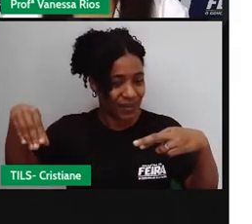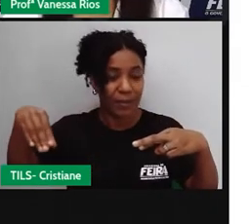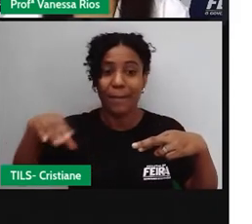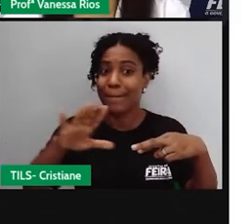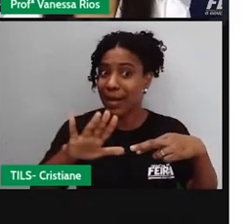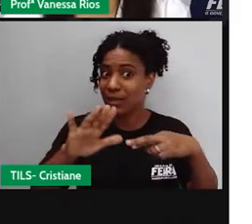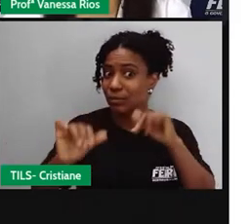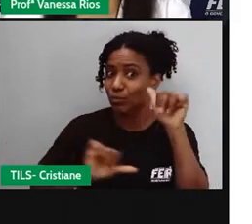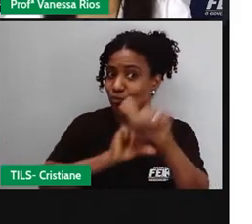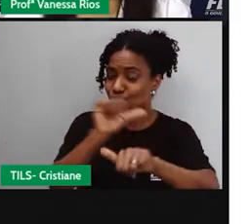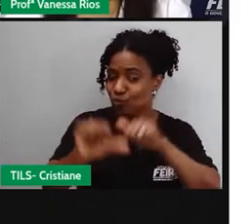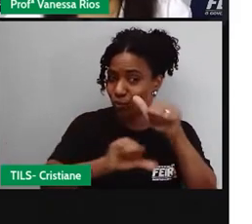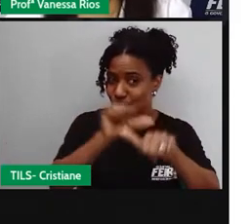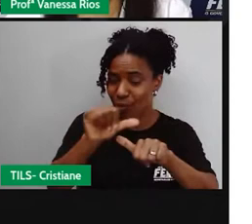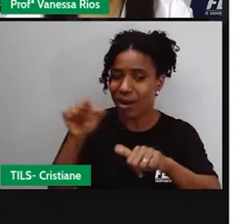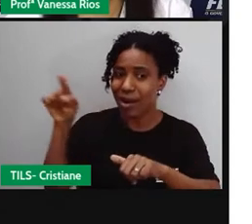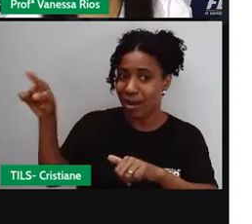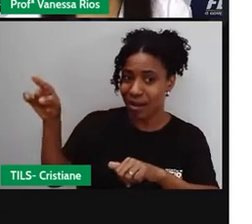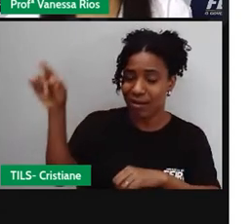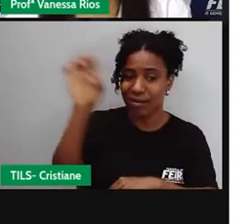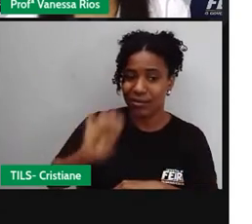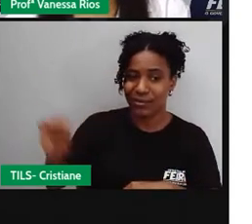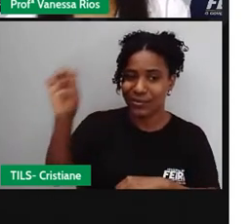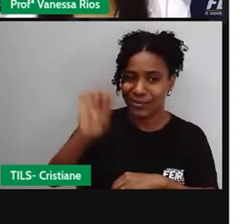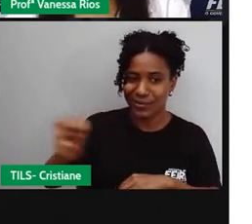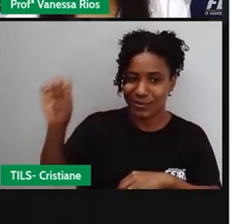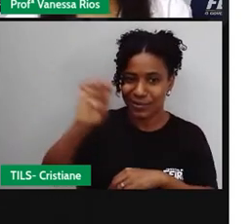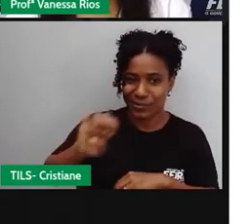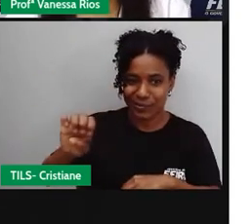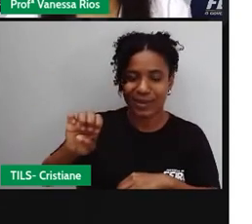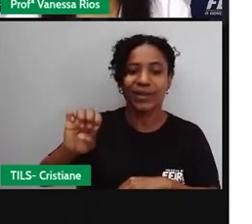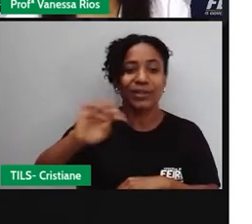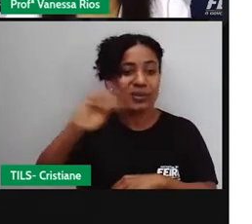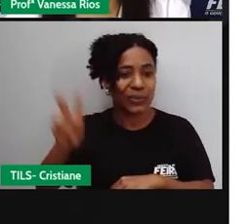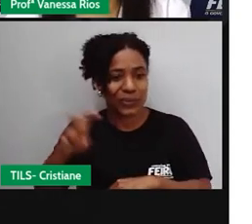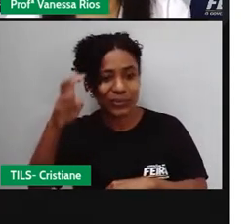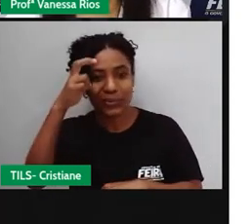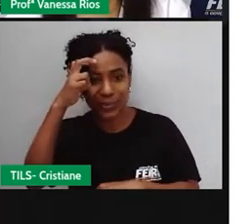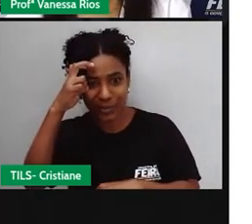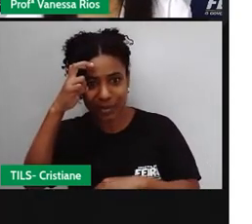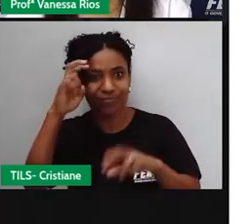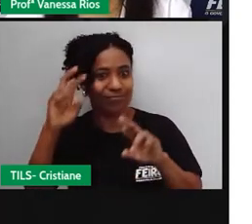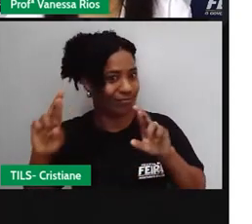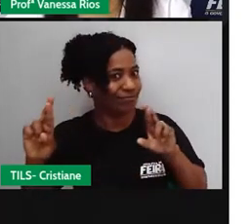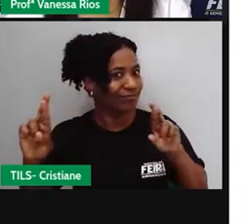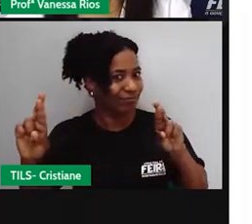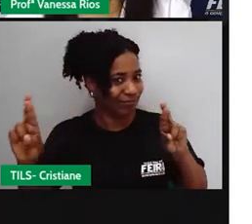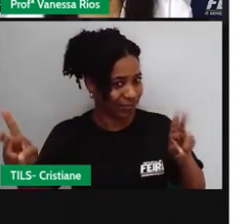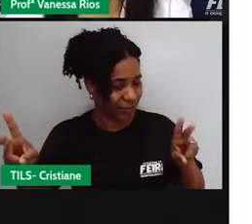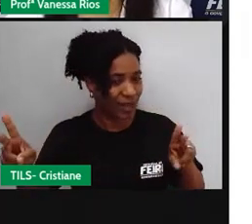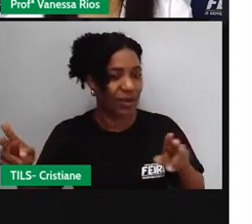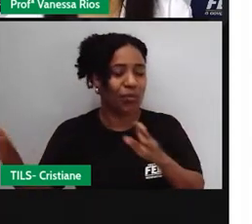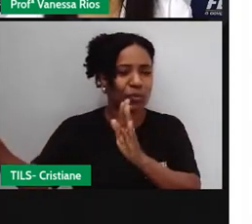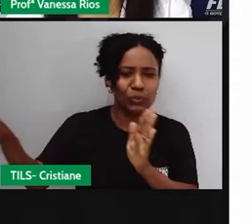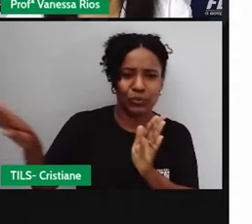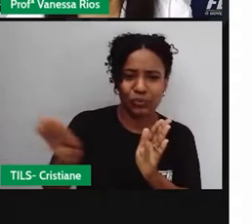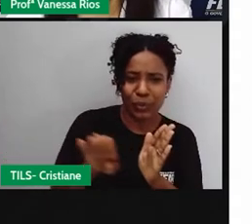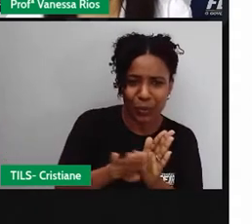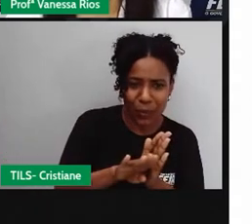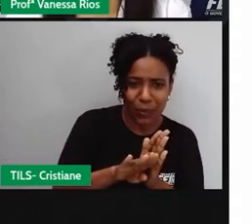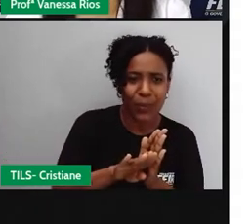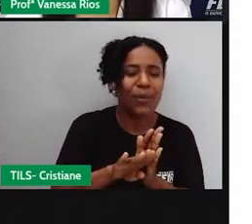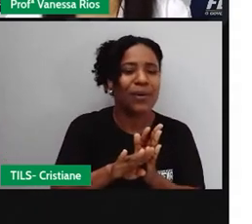que eram divulgados na Europa e que chegaram aqui através dos portugueses, né? Os cordéis, eles vão